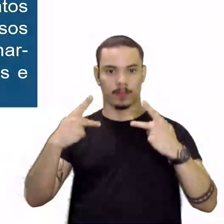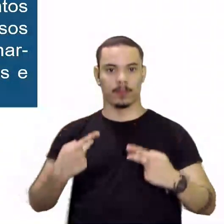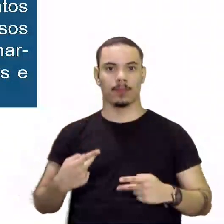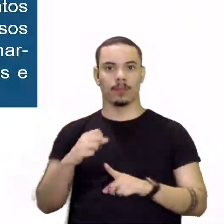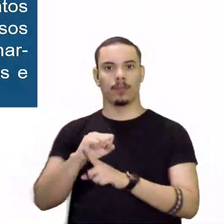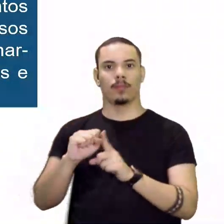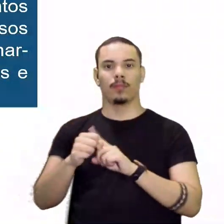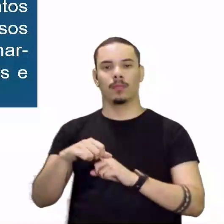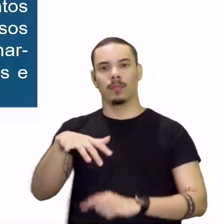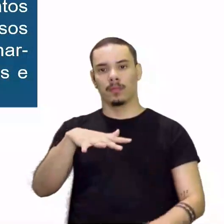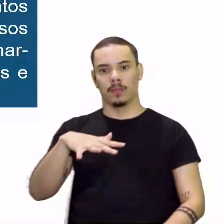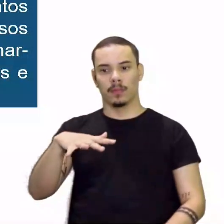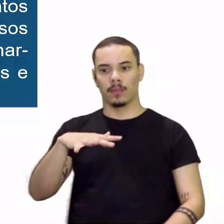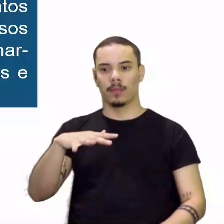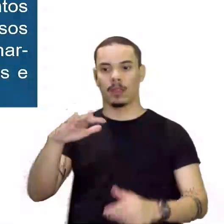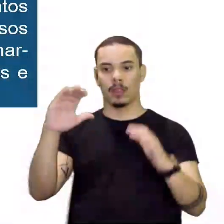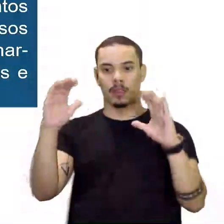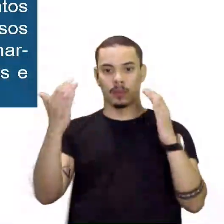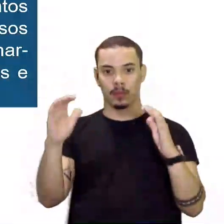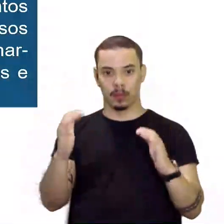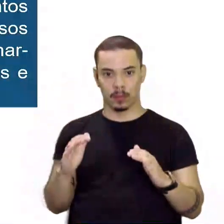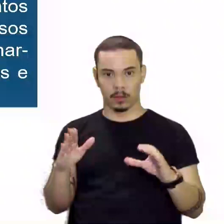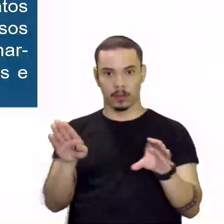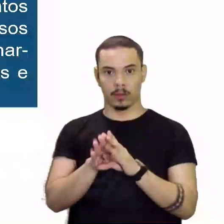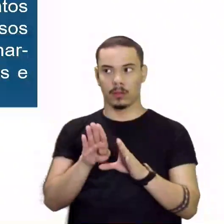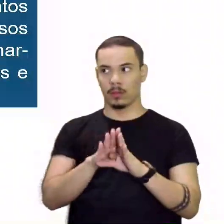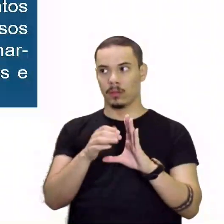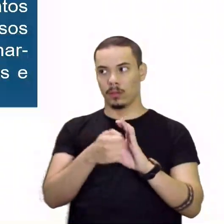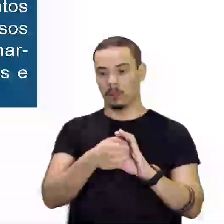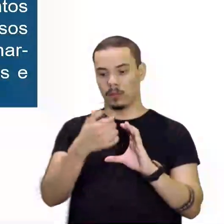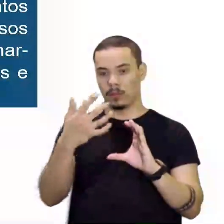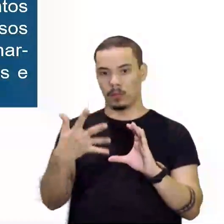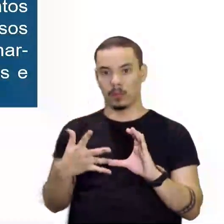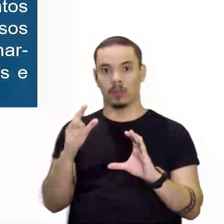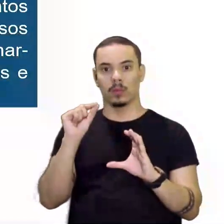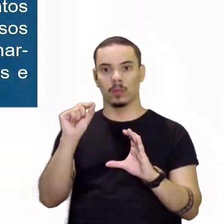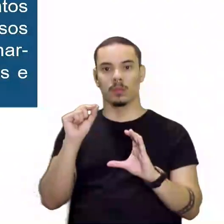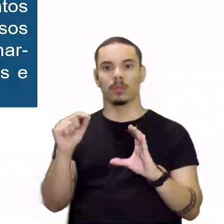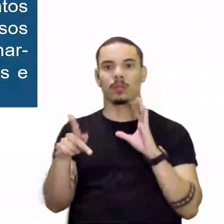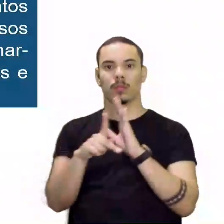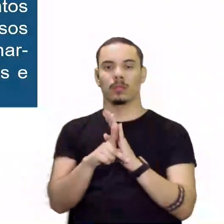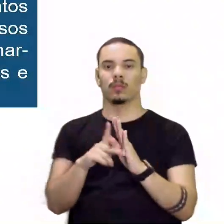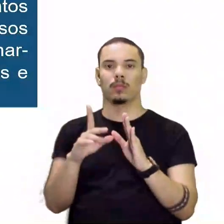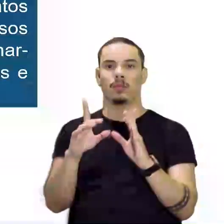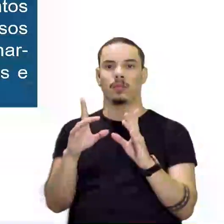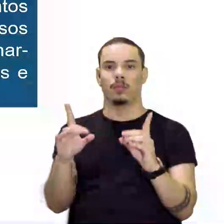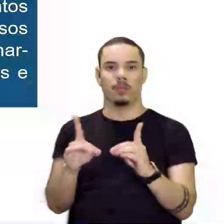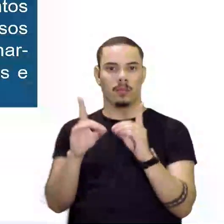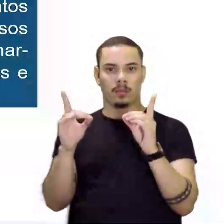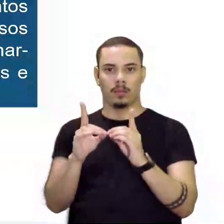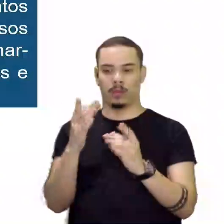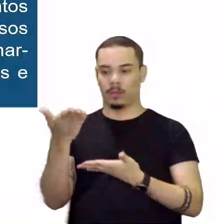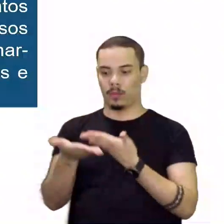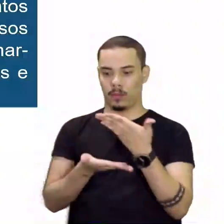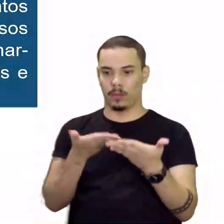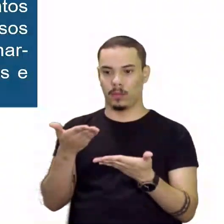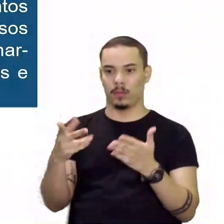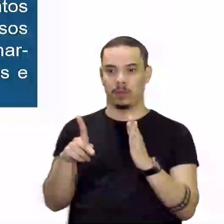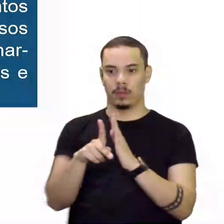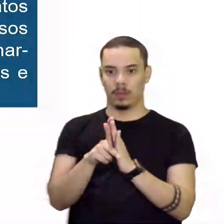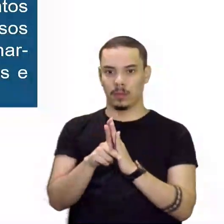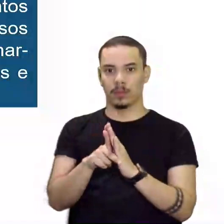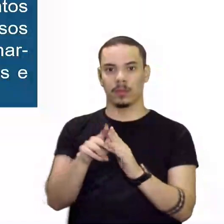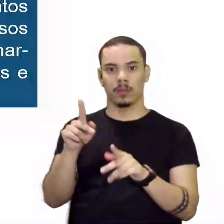sociais, analisar e caracterizar as dinâmicas das populações, das mercadorias, do capital,